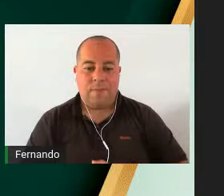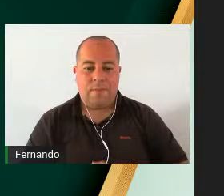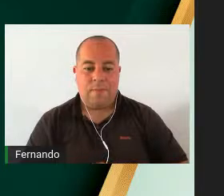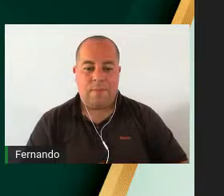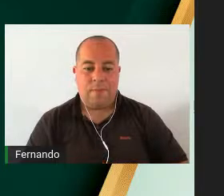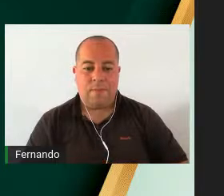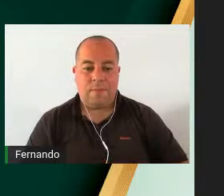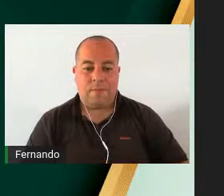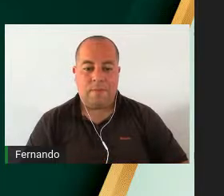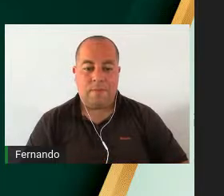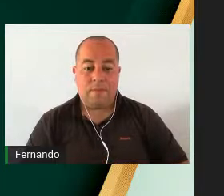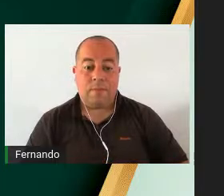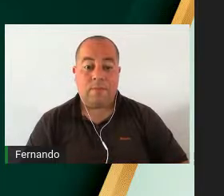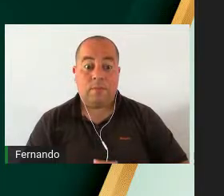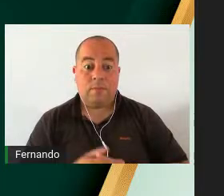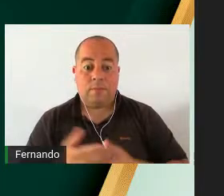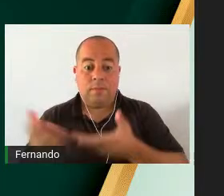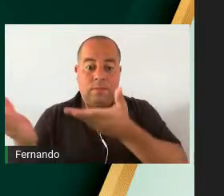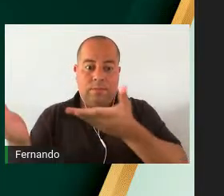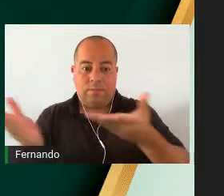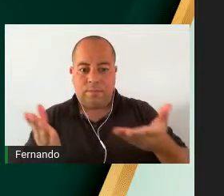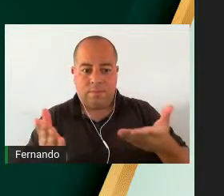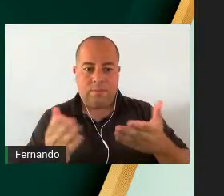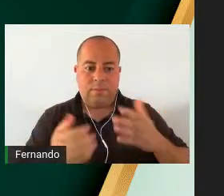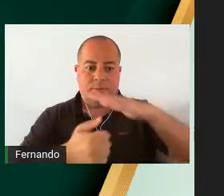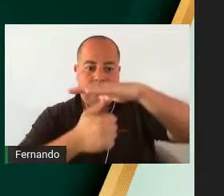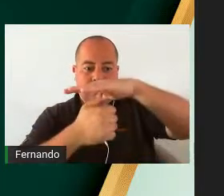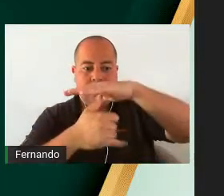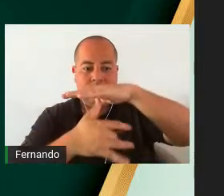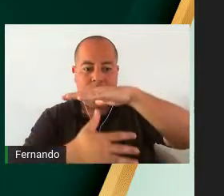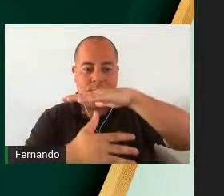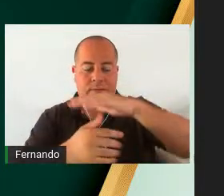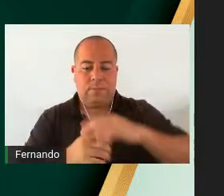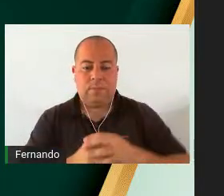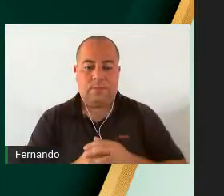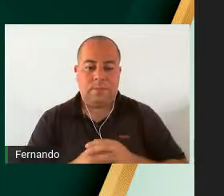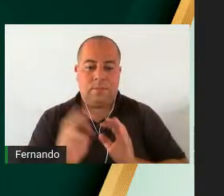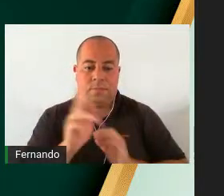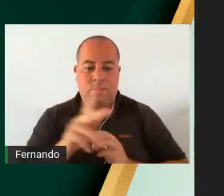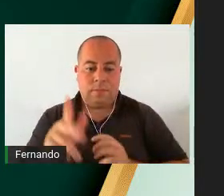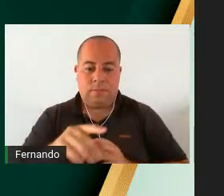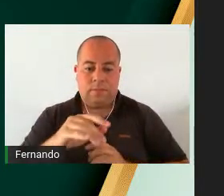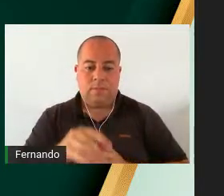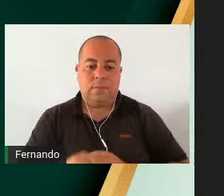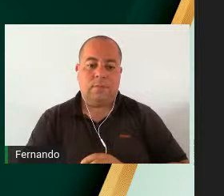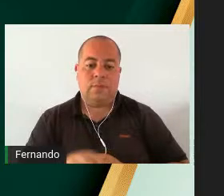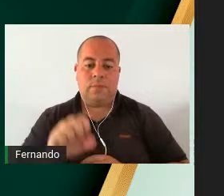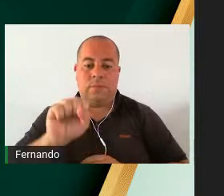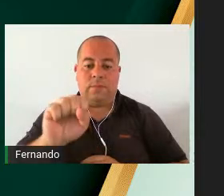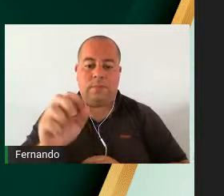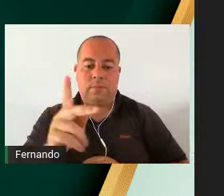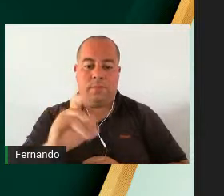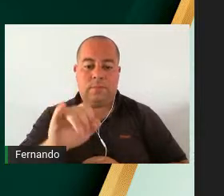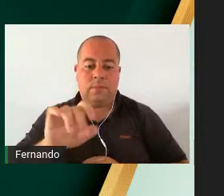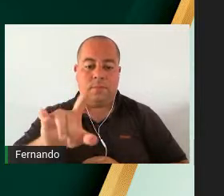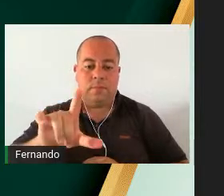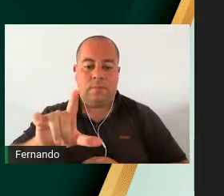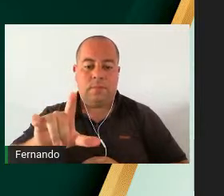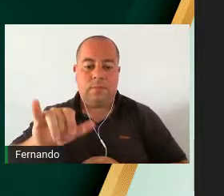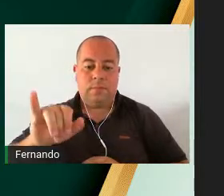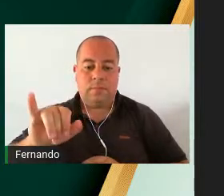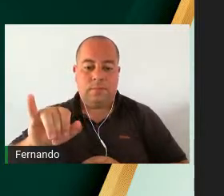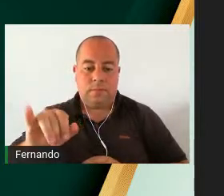Anunciamos neste momento a palavra da senhora pró-reitora de graduação, professora Shirley Grazielli da Silva Nascimento,